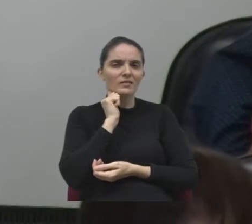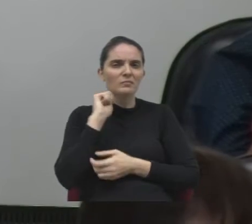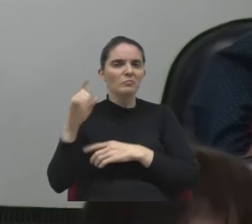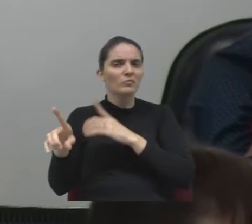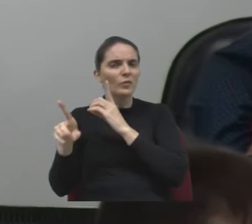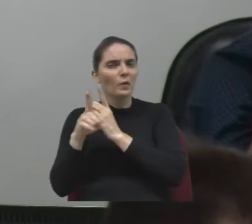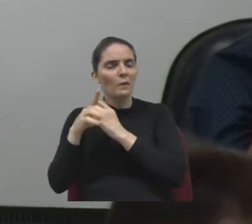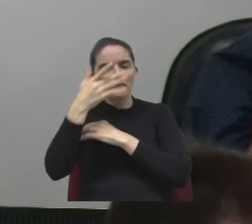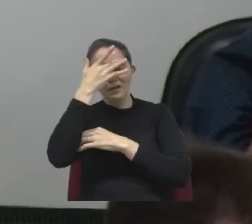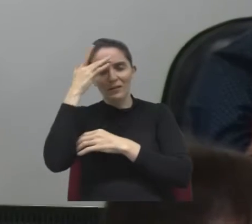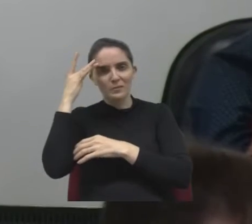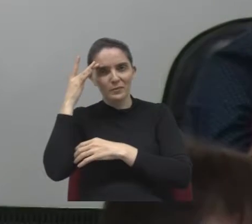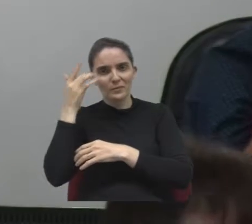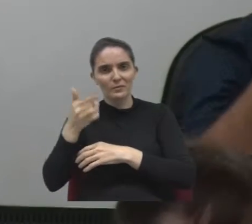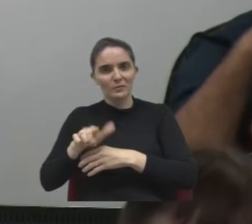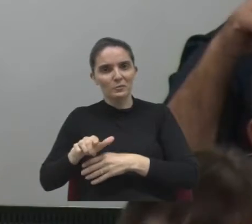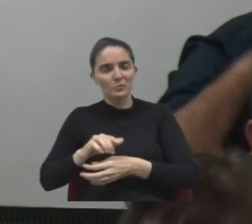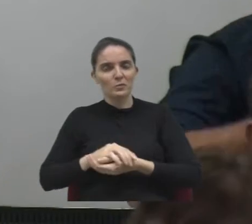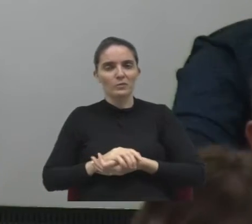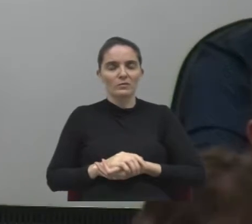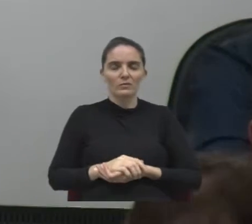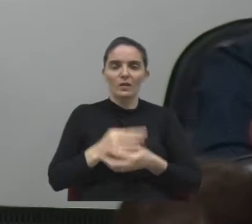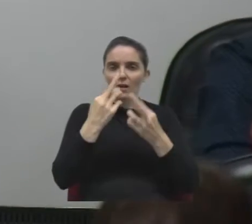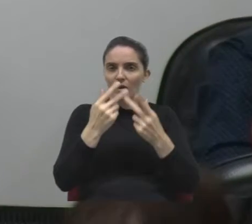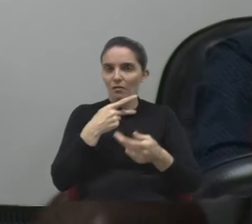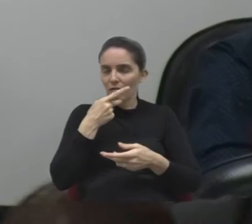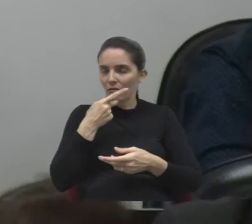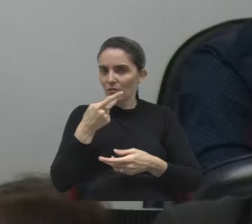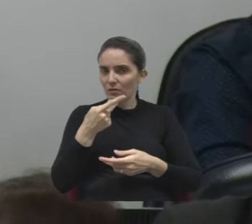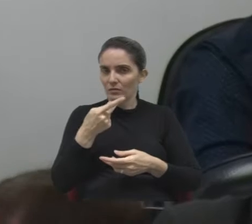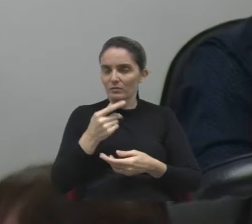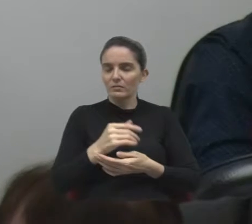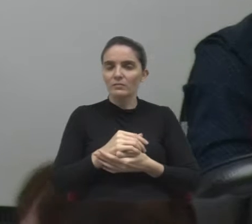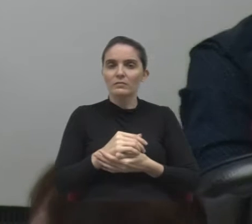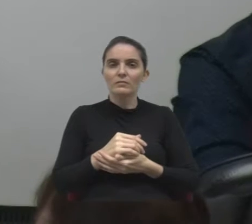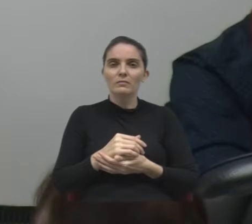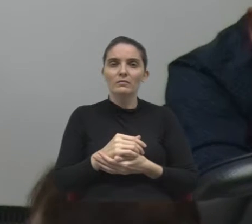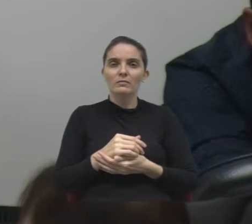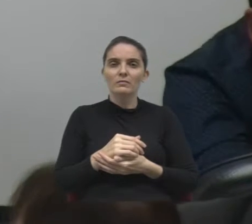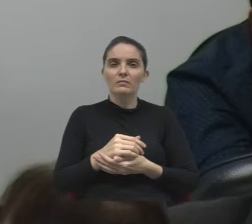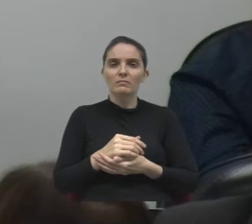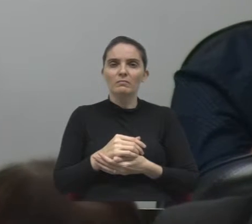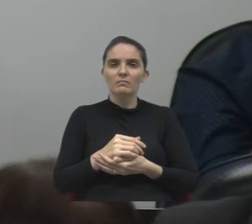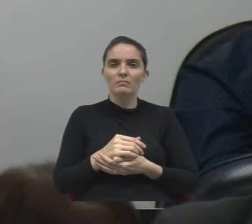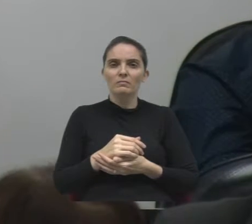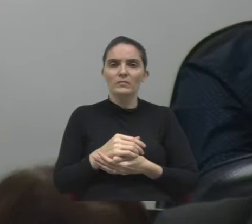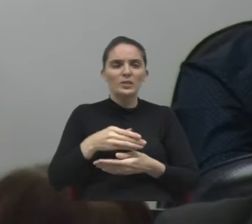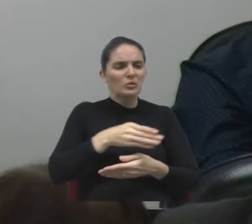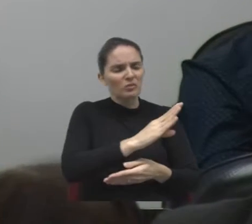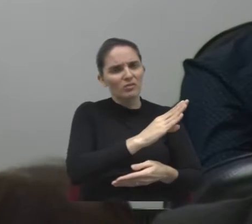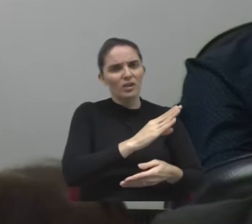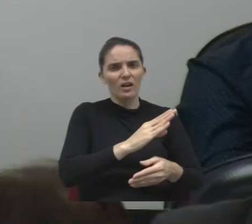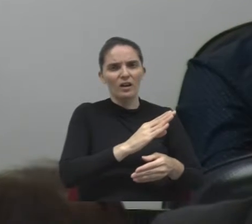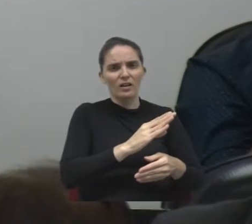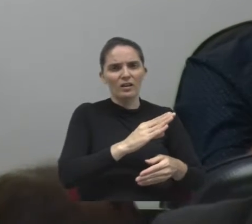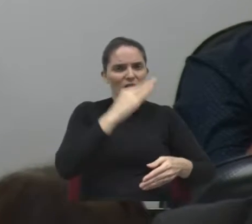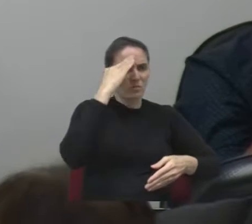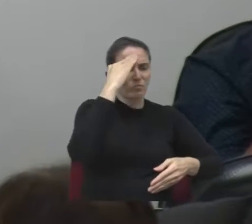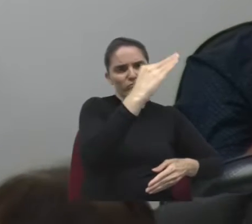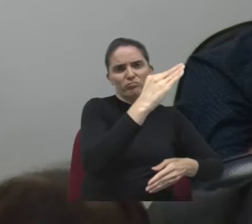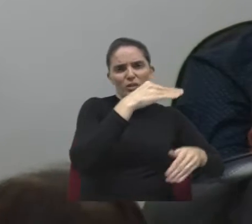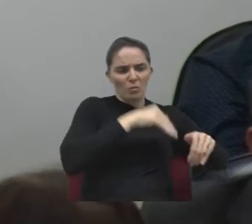como disse aqui, muitas vezes a gente vai obrigado a fazer o tiro de guerra, né? É o